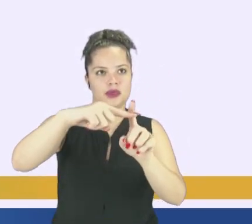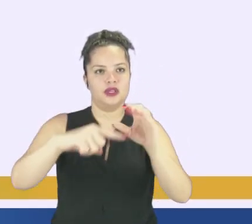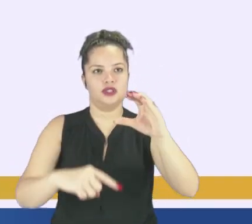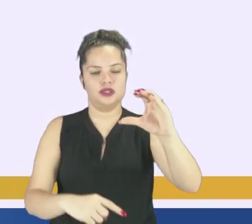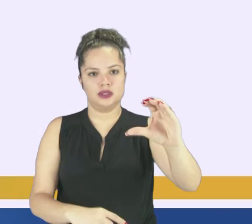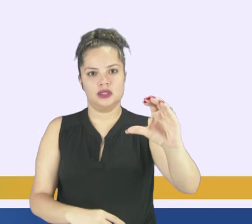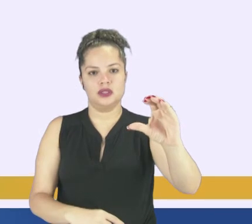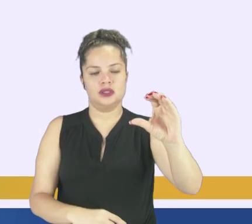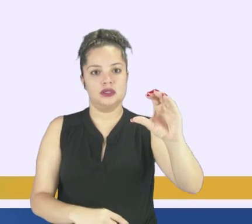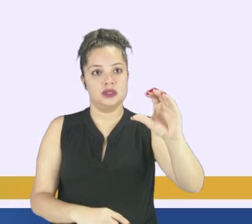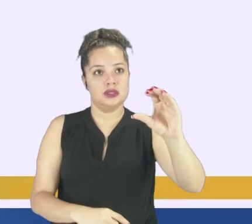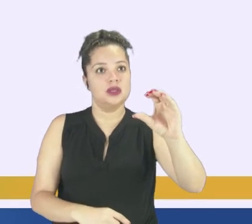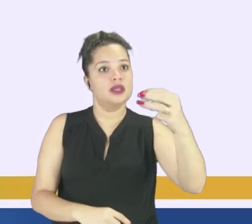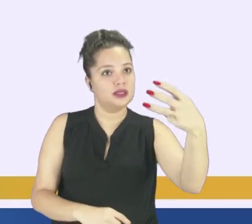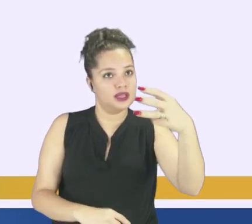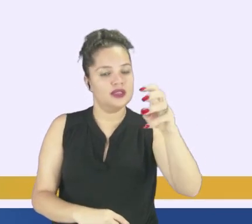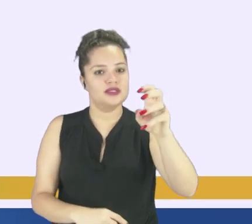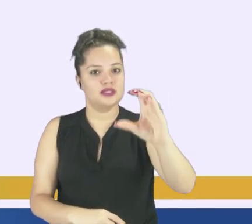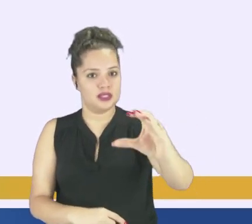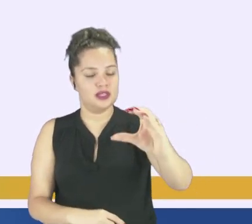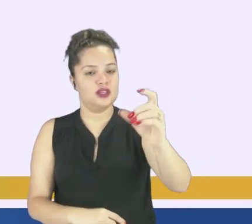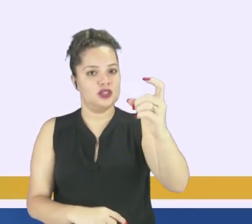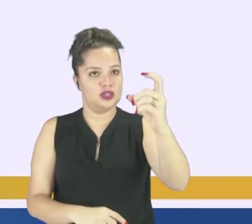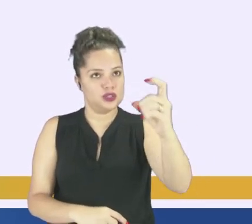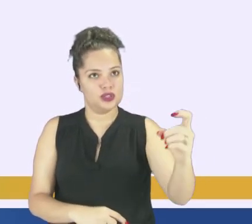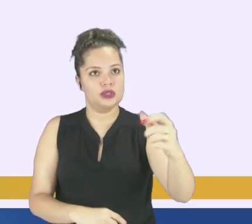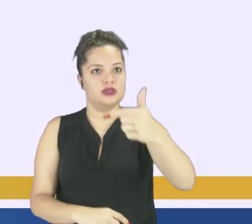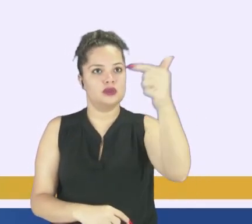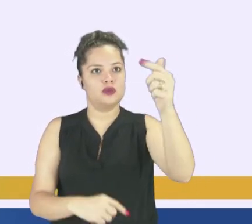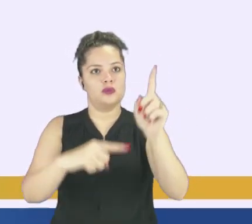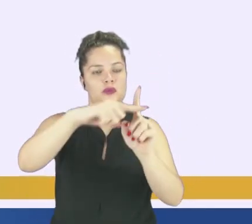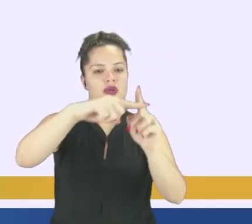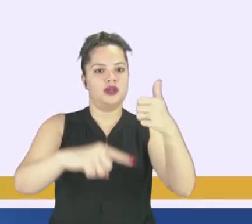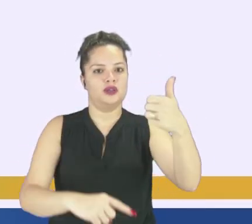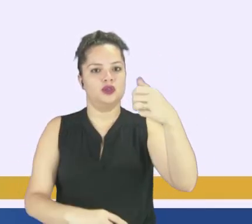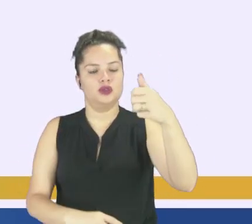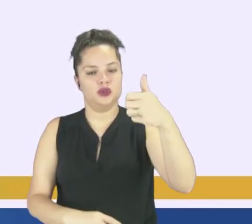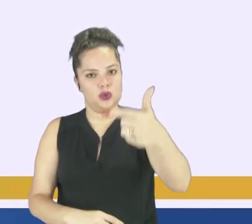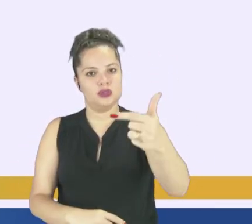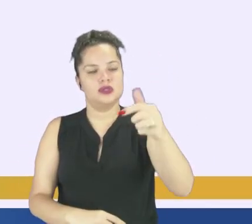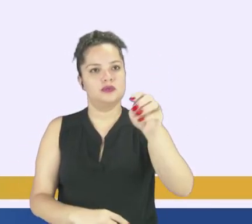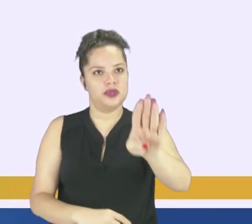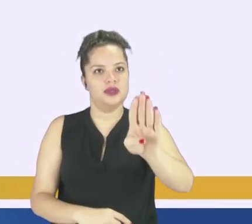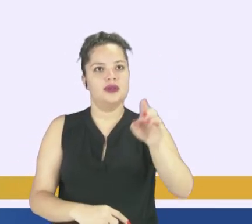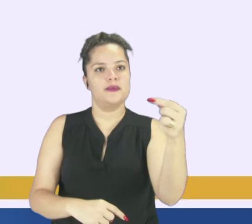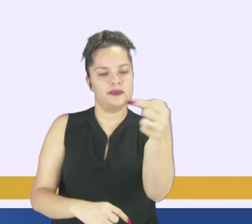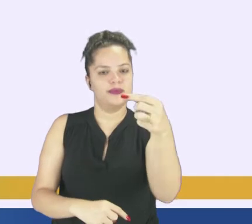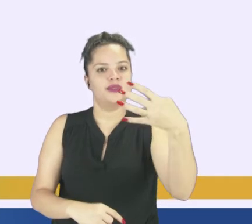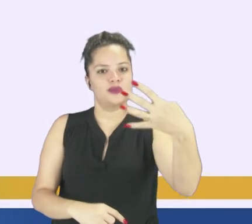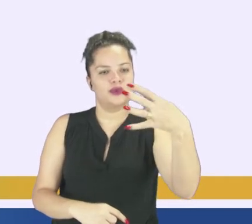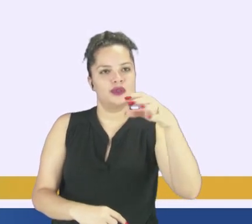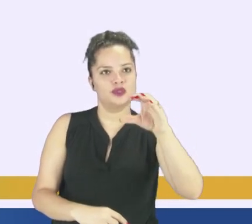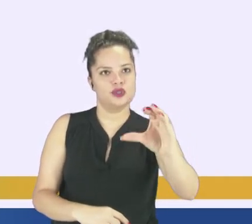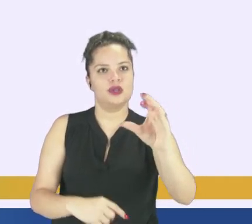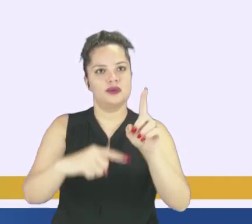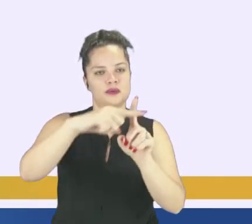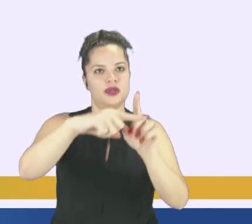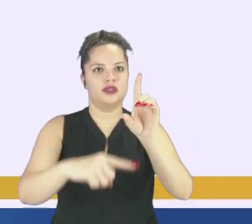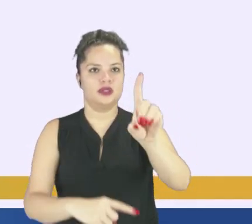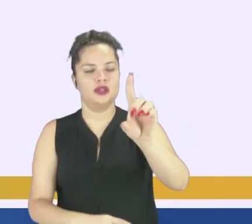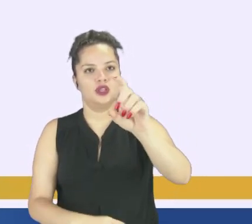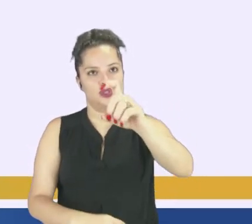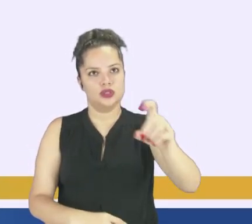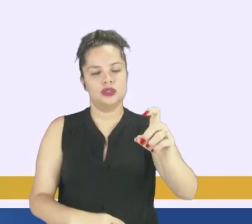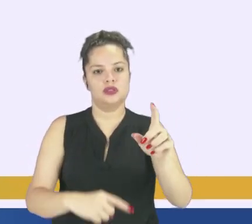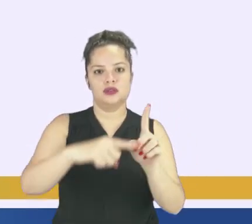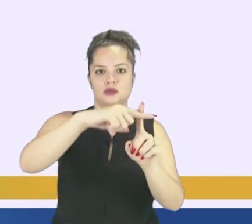ao quadrado, mais 3b menos 4c mais d e um produtozinho fora, que é